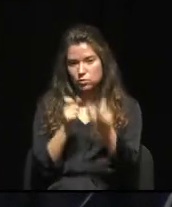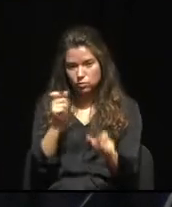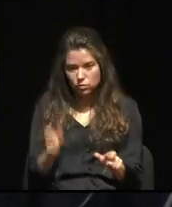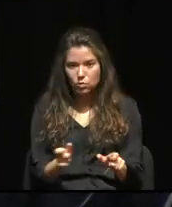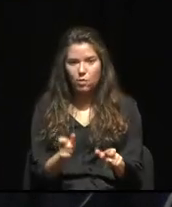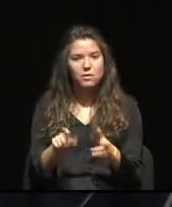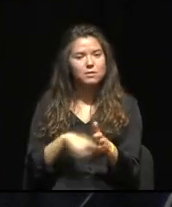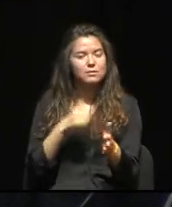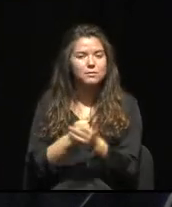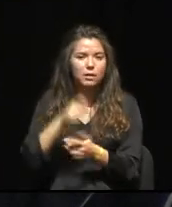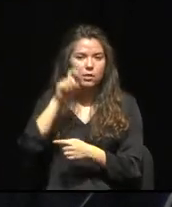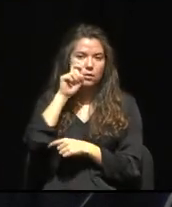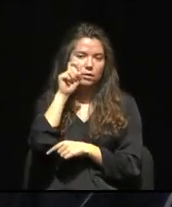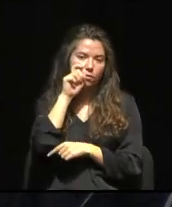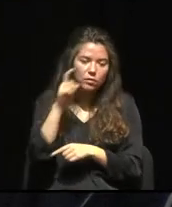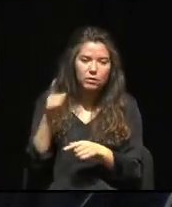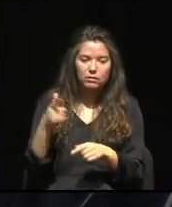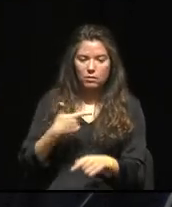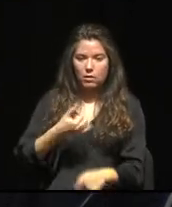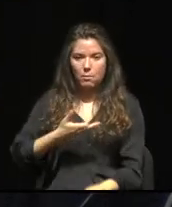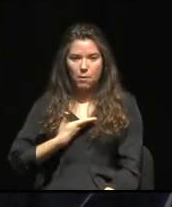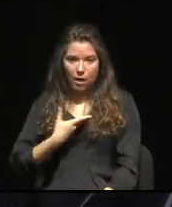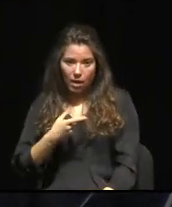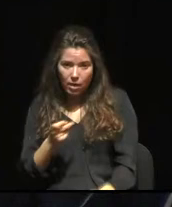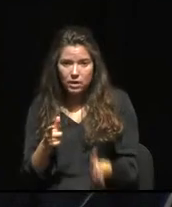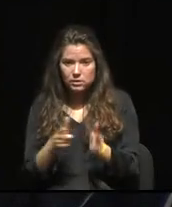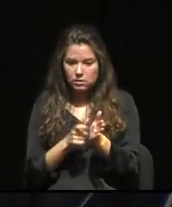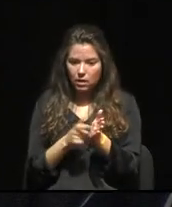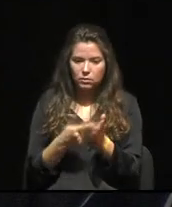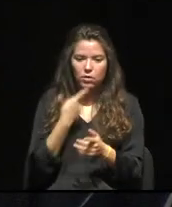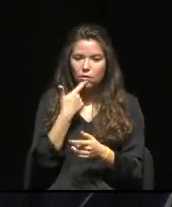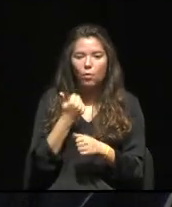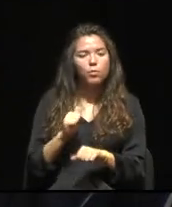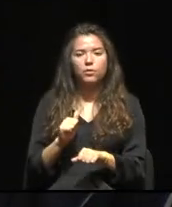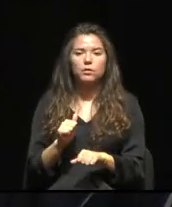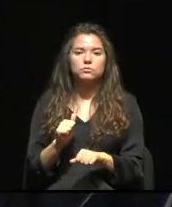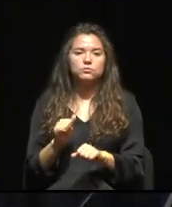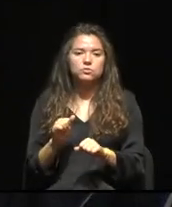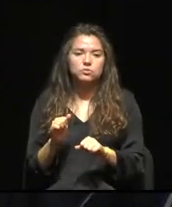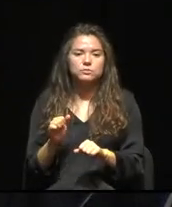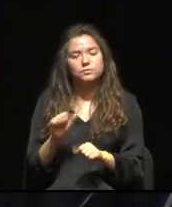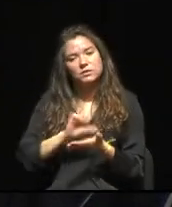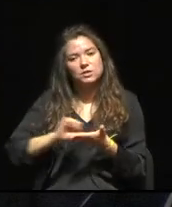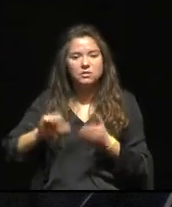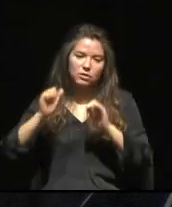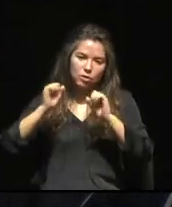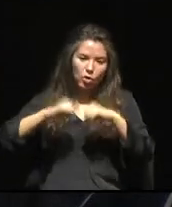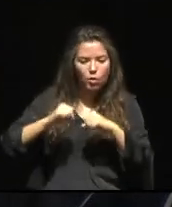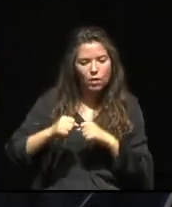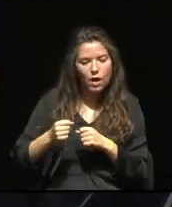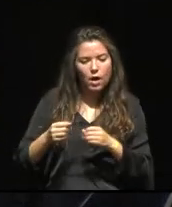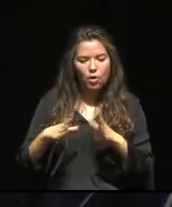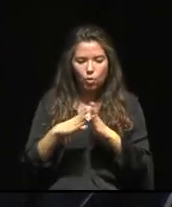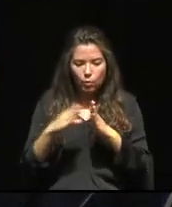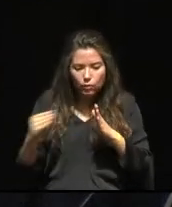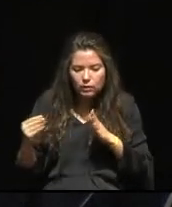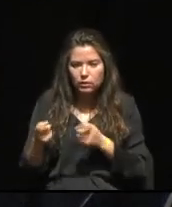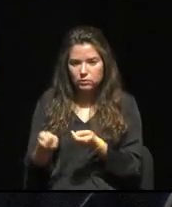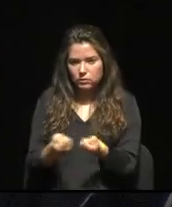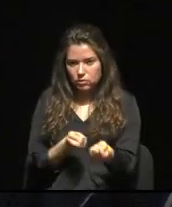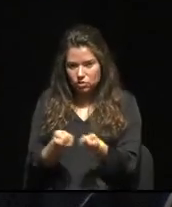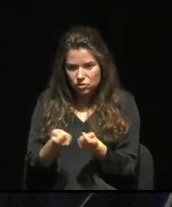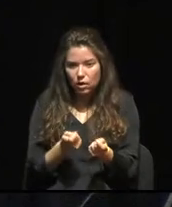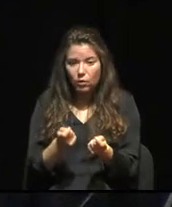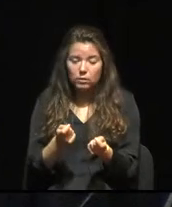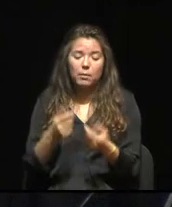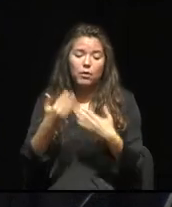em defesa da Tapada das necessidades não podemos deixar de discordar da indefinição de um modelo de gestão assim como das possíveis